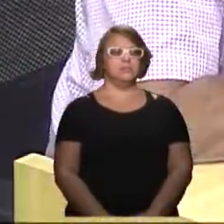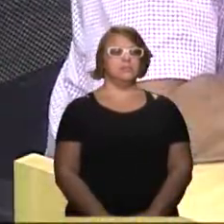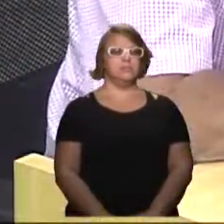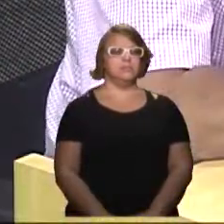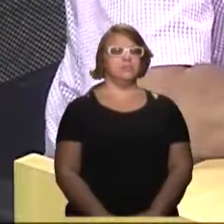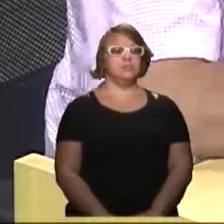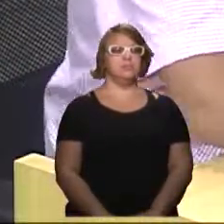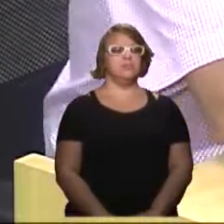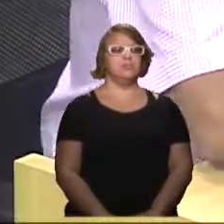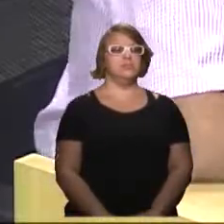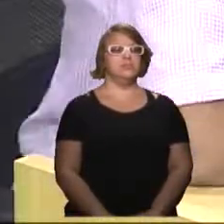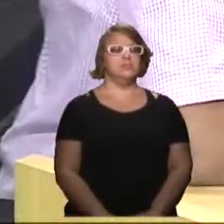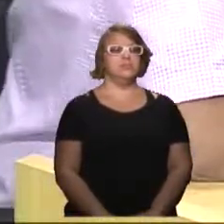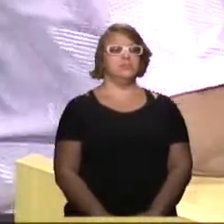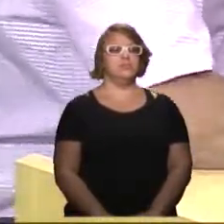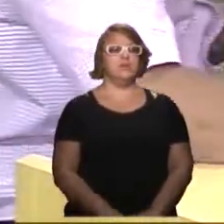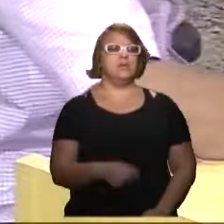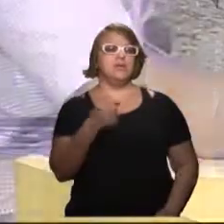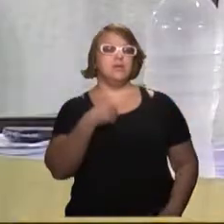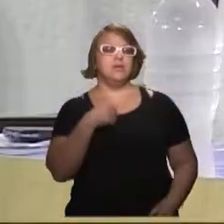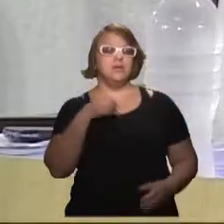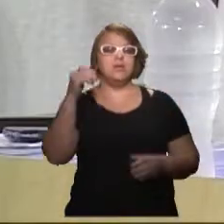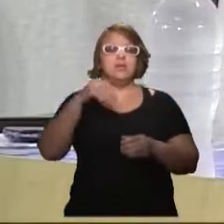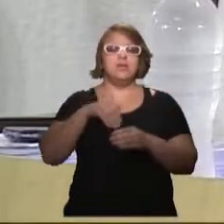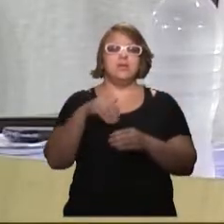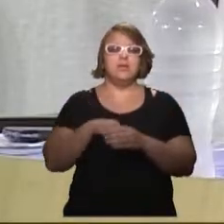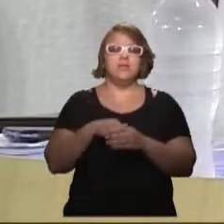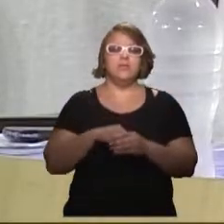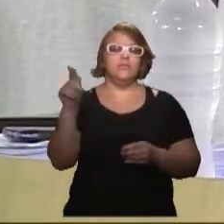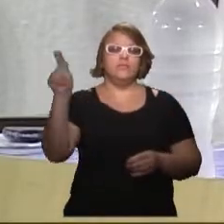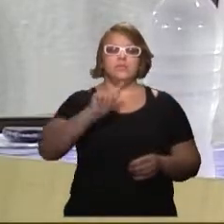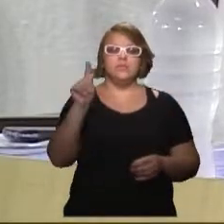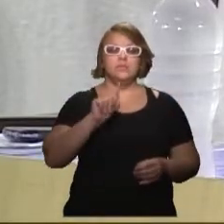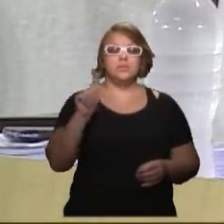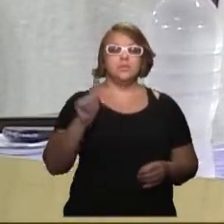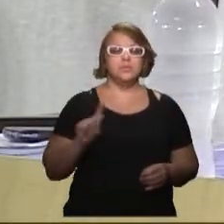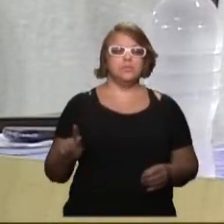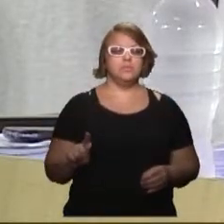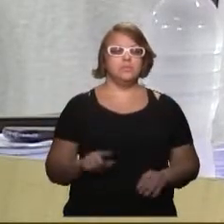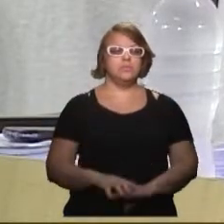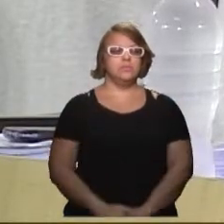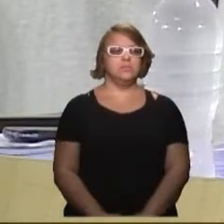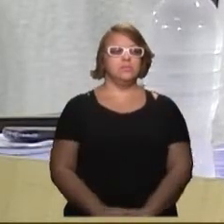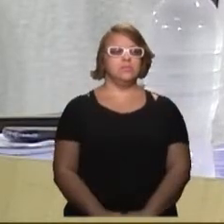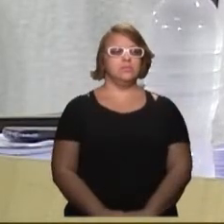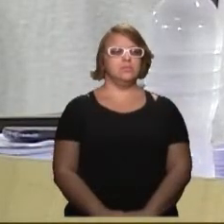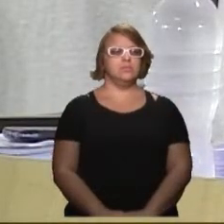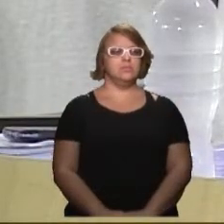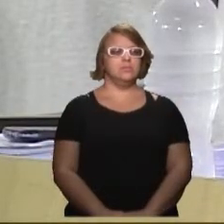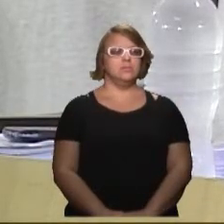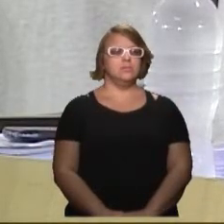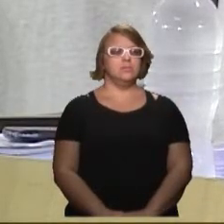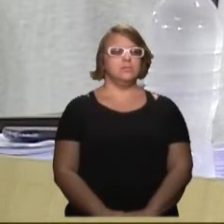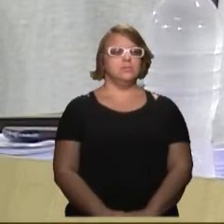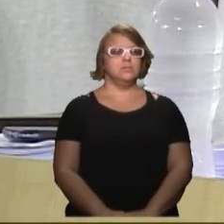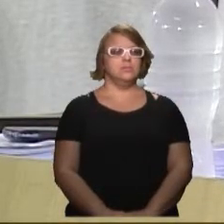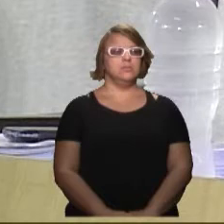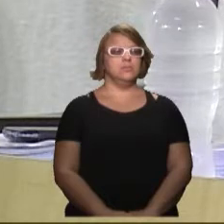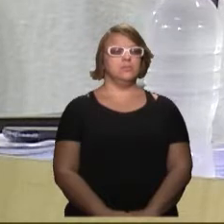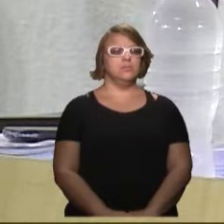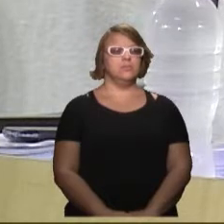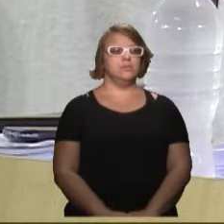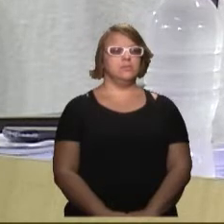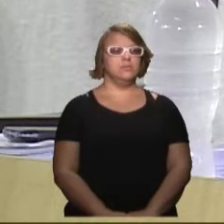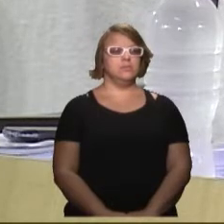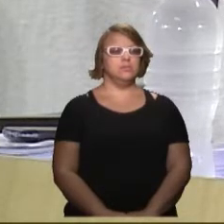Então eu voto não. Não, eu não fiz discurso, eu fiz posicionamento, eu não fiz discurso para vagabundo. A Vossa Excelência ofende o posicionamento desse vereador.